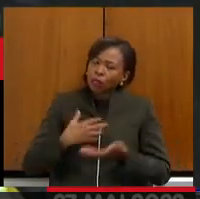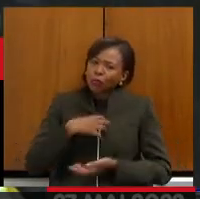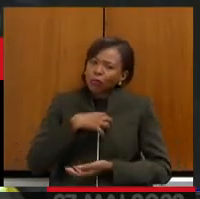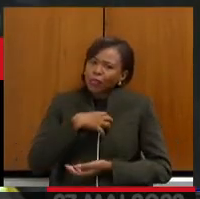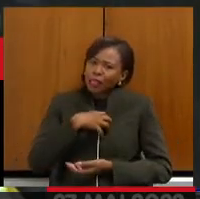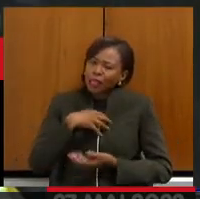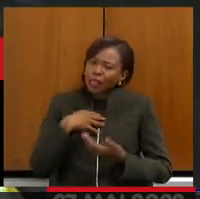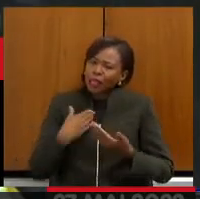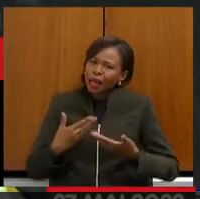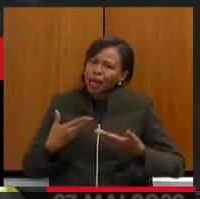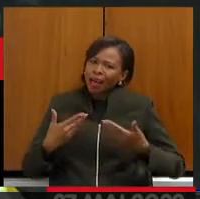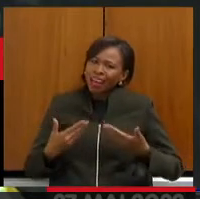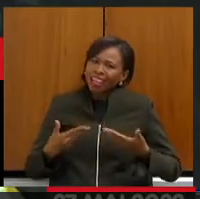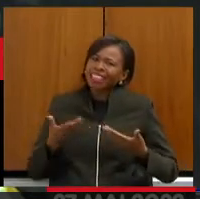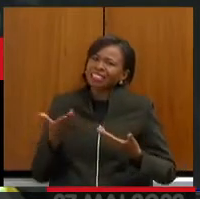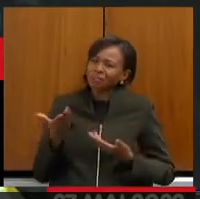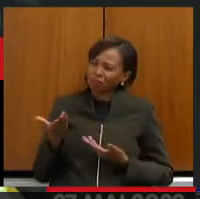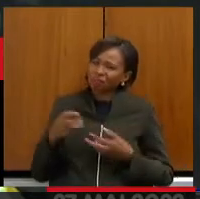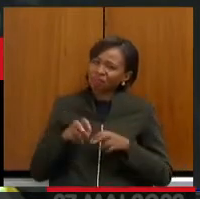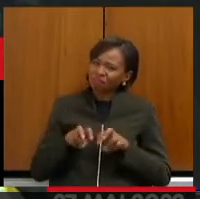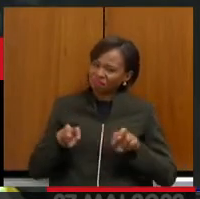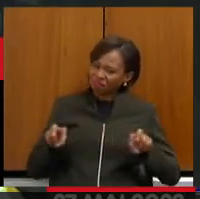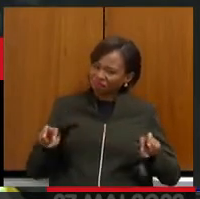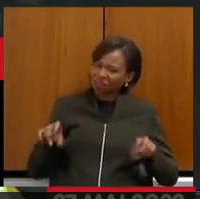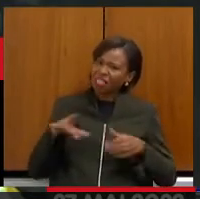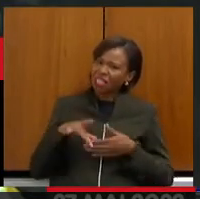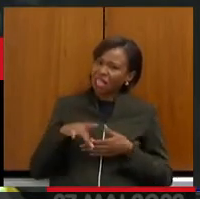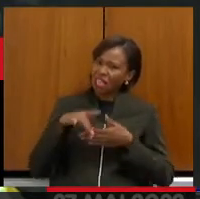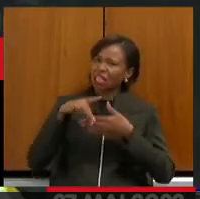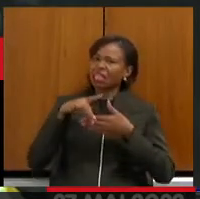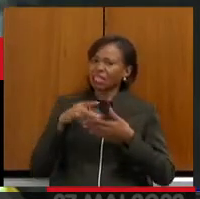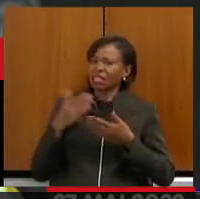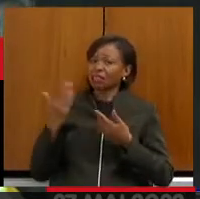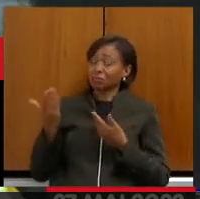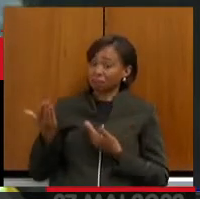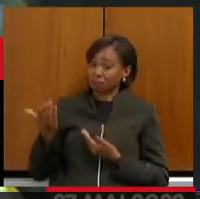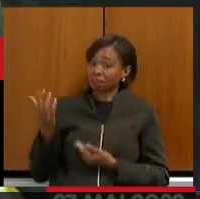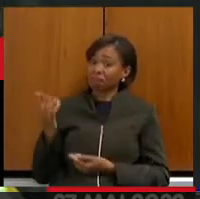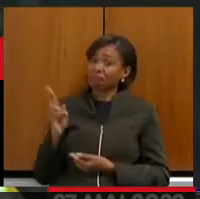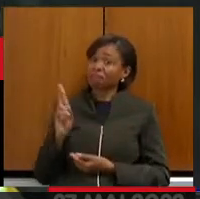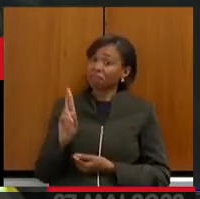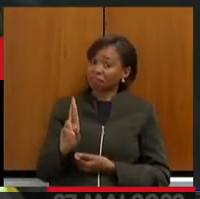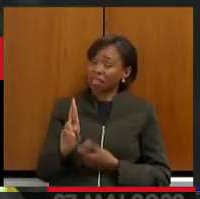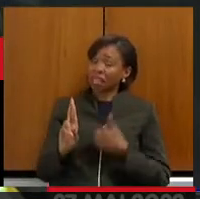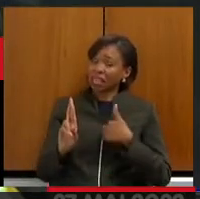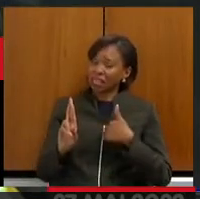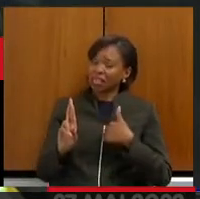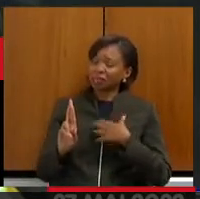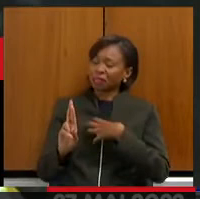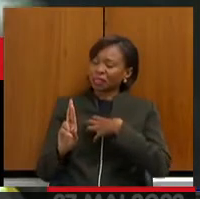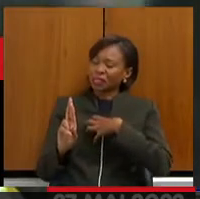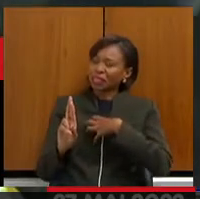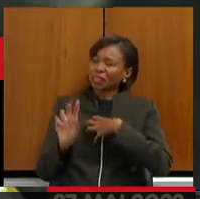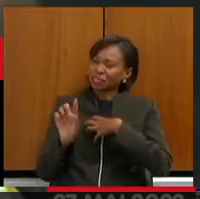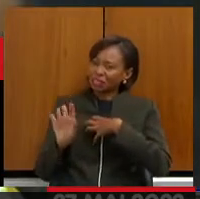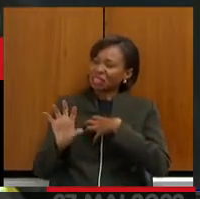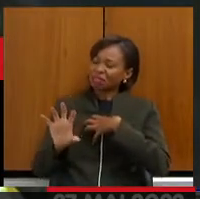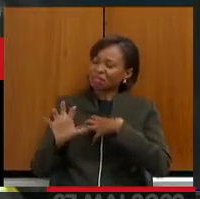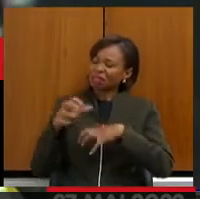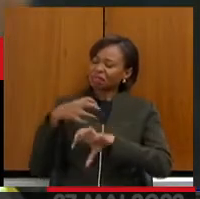mesa né são nove mas na forma de conduzir essa casa aí eu estou muito bem representada por vocês